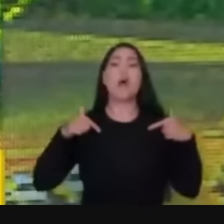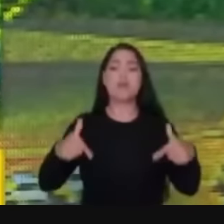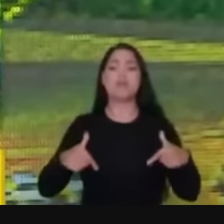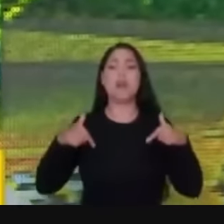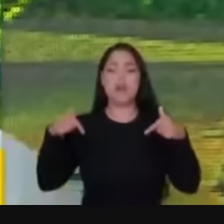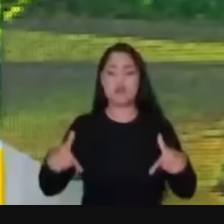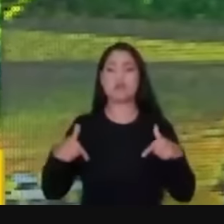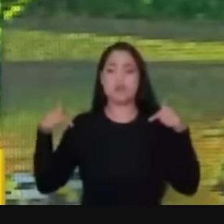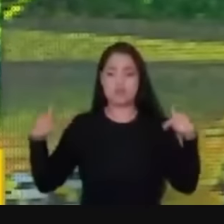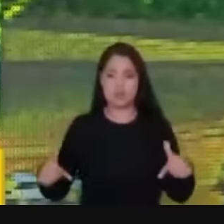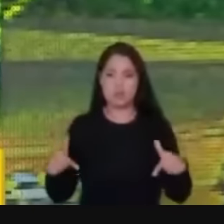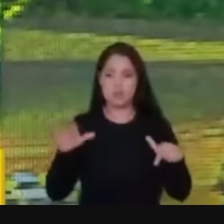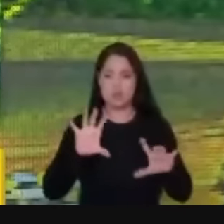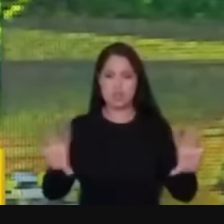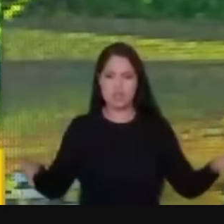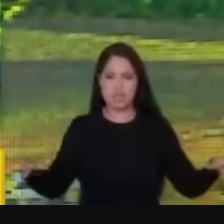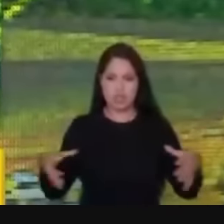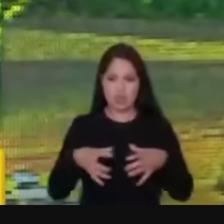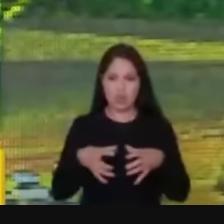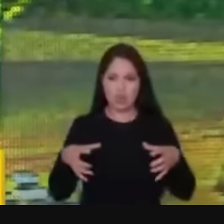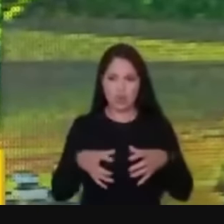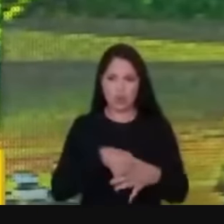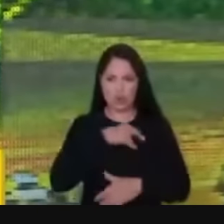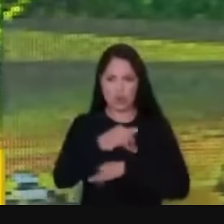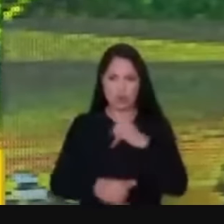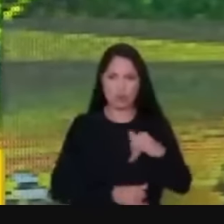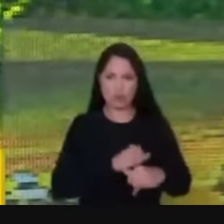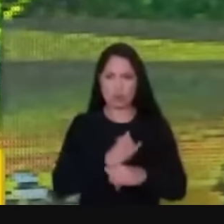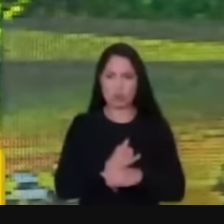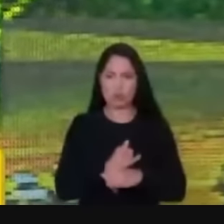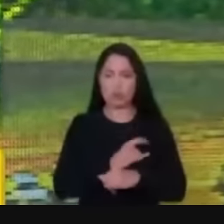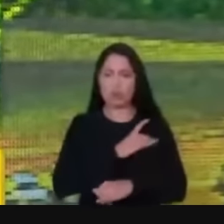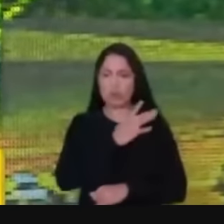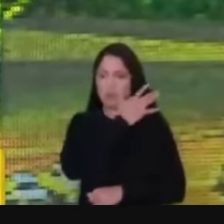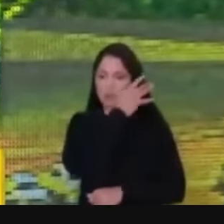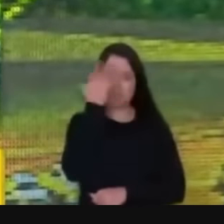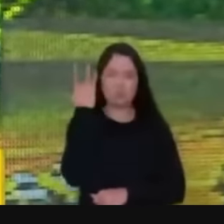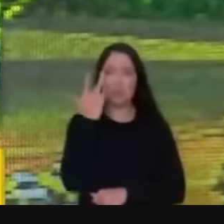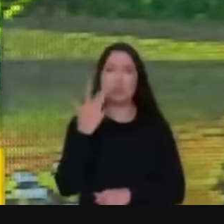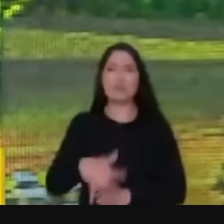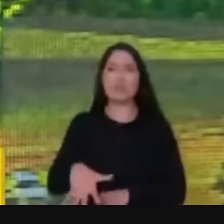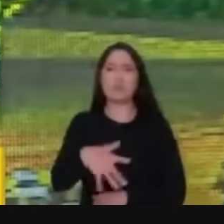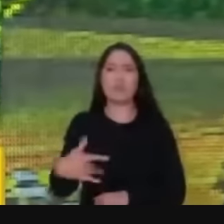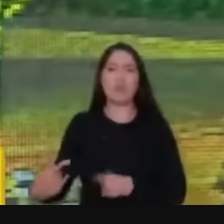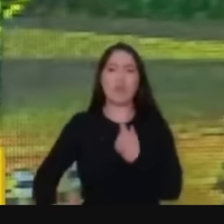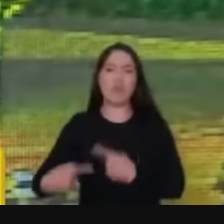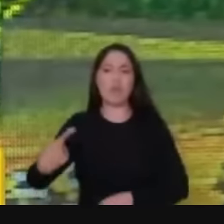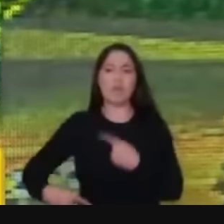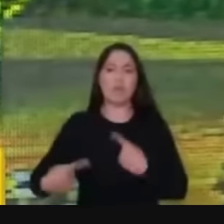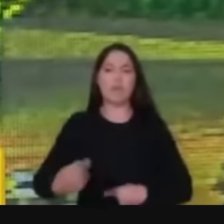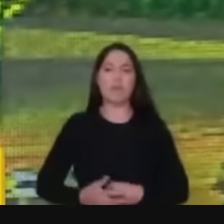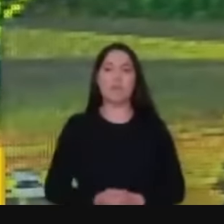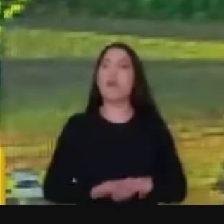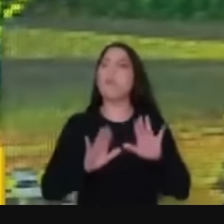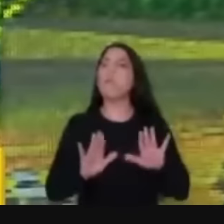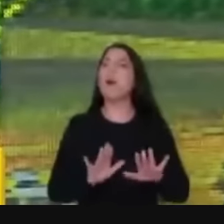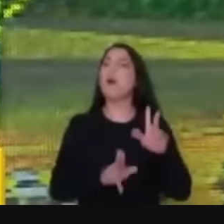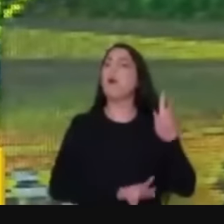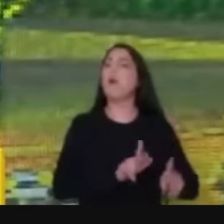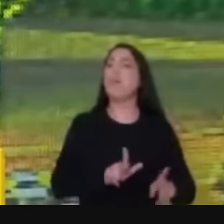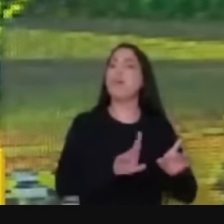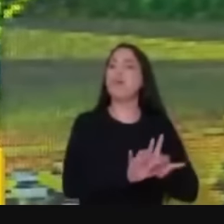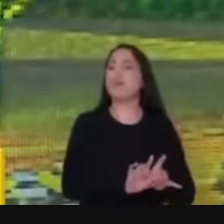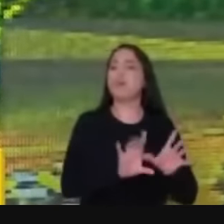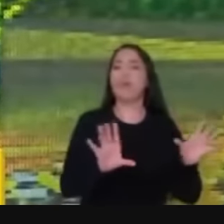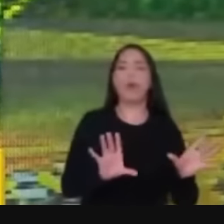por esses extremistas digitais ligados a agentes políticos, sem que os democratas